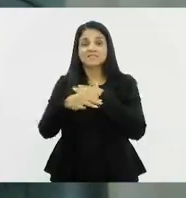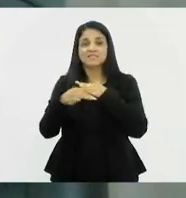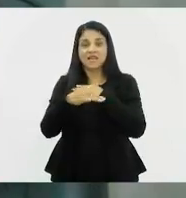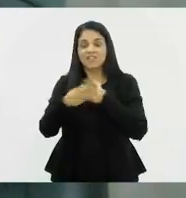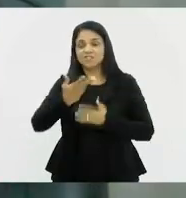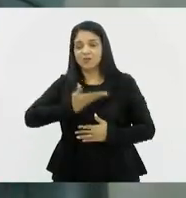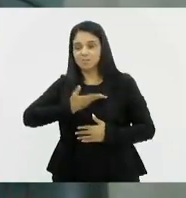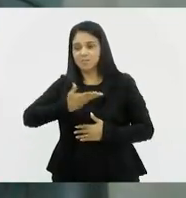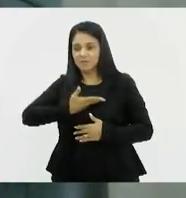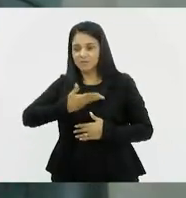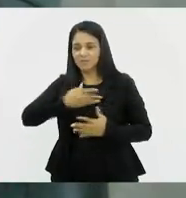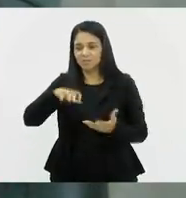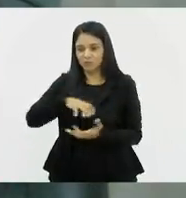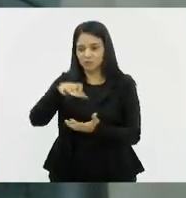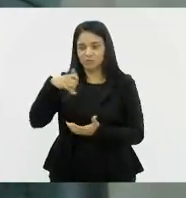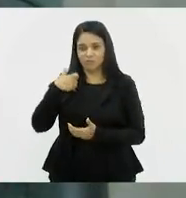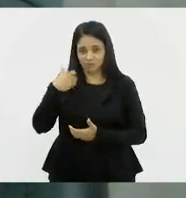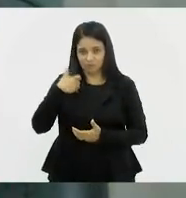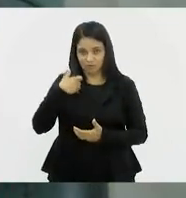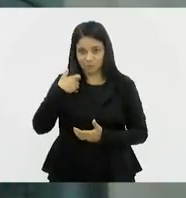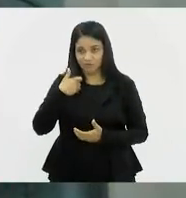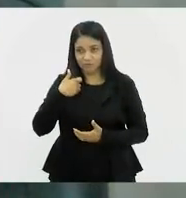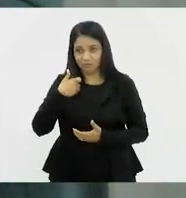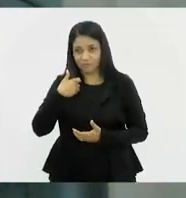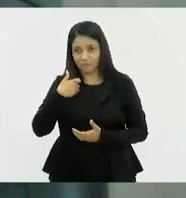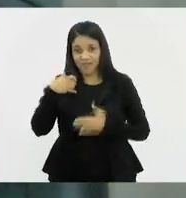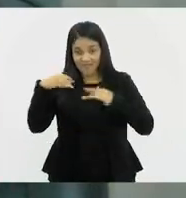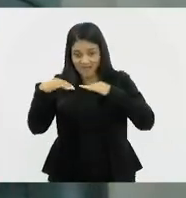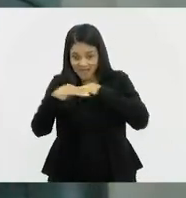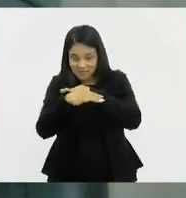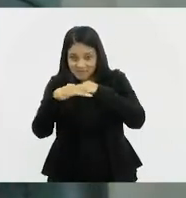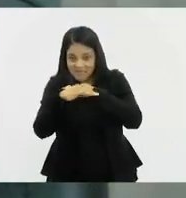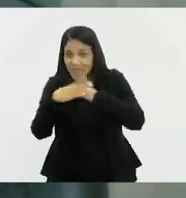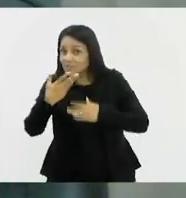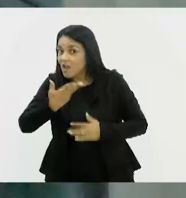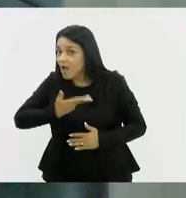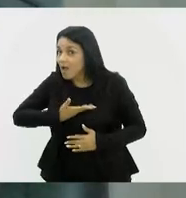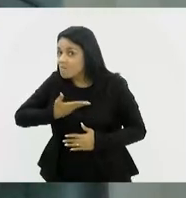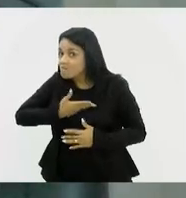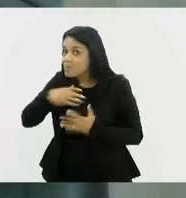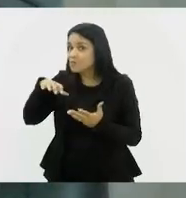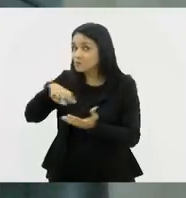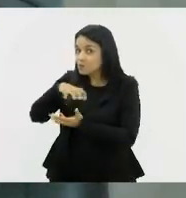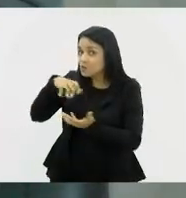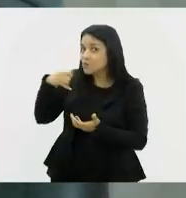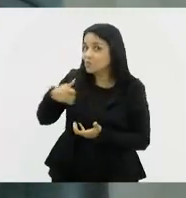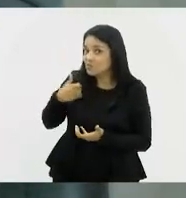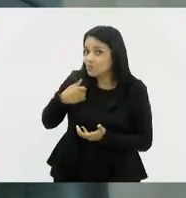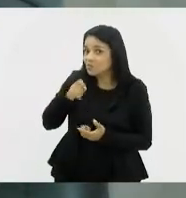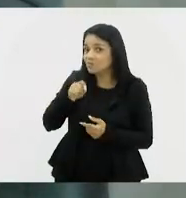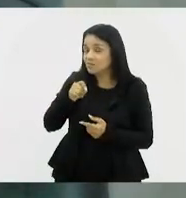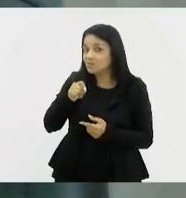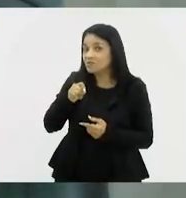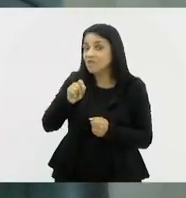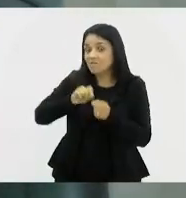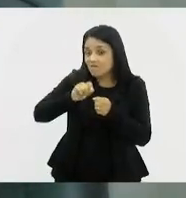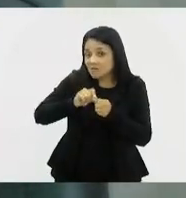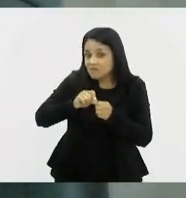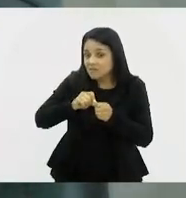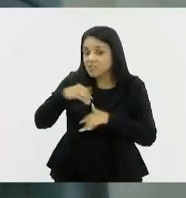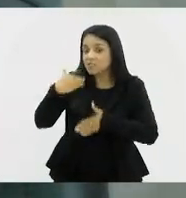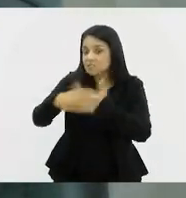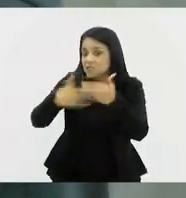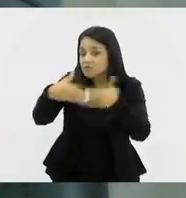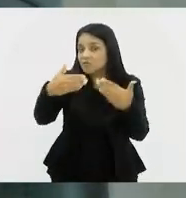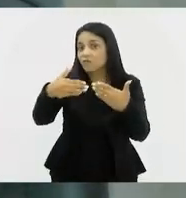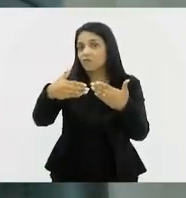atribuições que a cidade tem que desenvolver, tem que fazer, para ser considerada amiga do